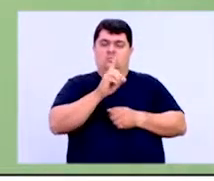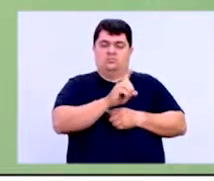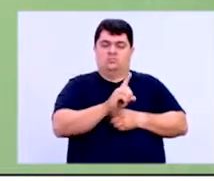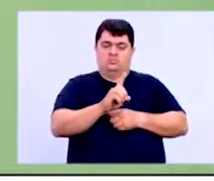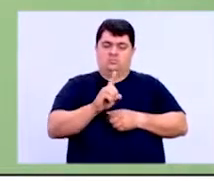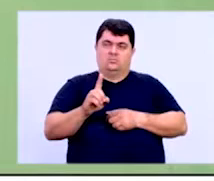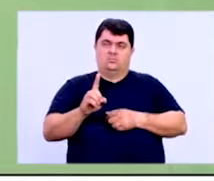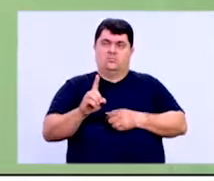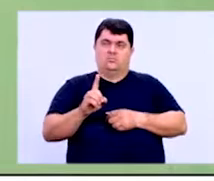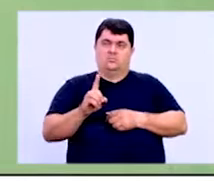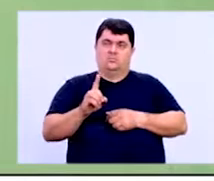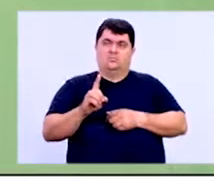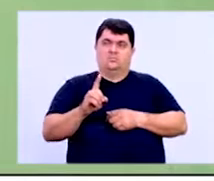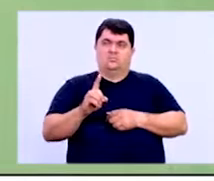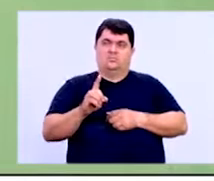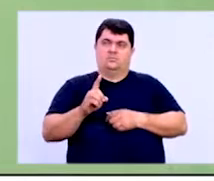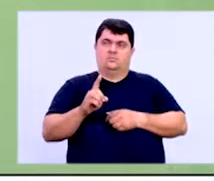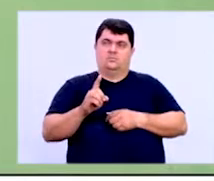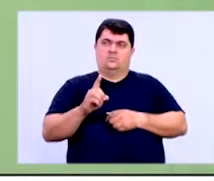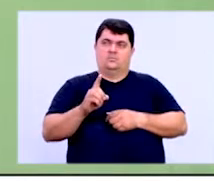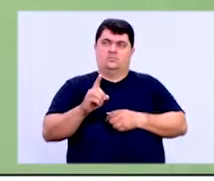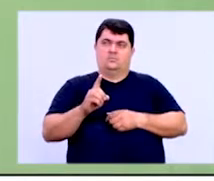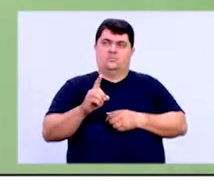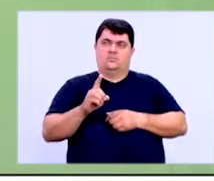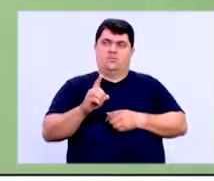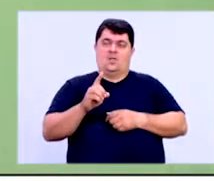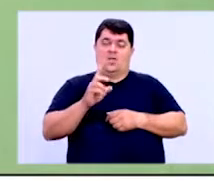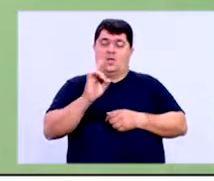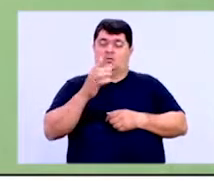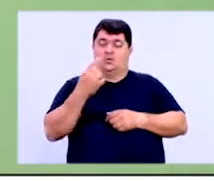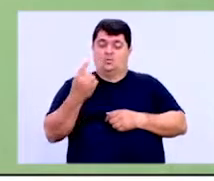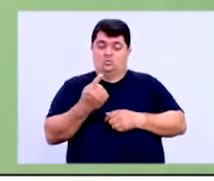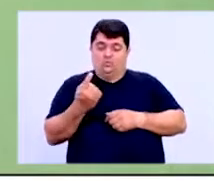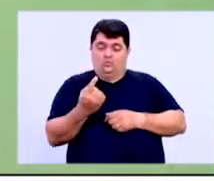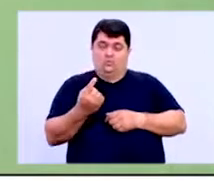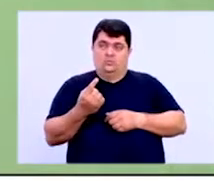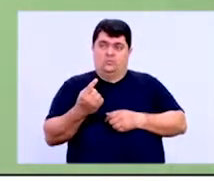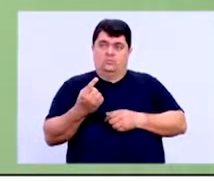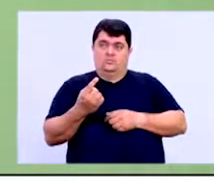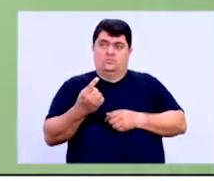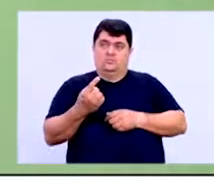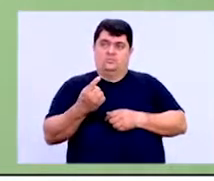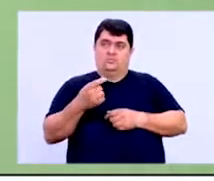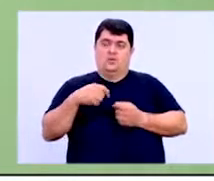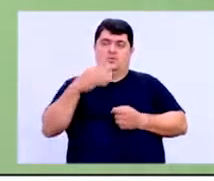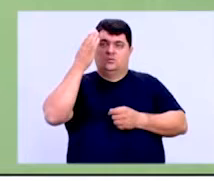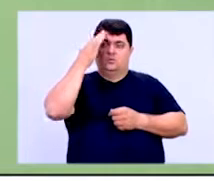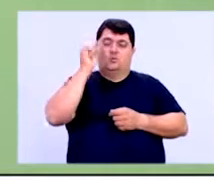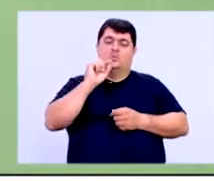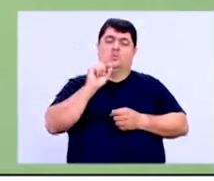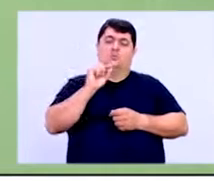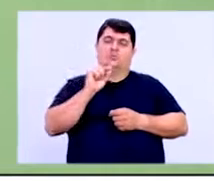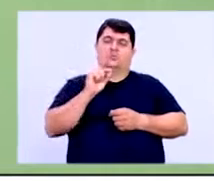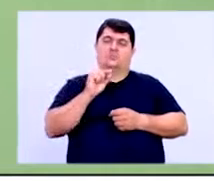unitário. Esse número aqui se refere ao valor unitário. Então, o que eu preciso fazer?